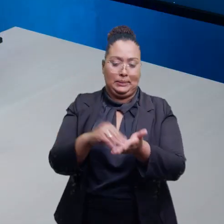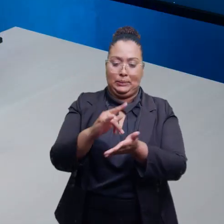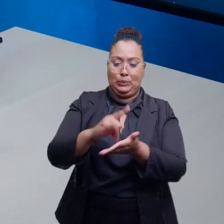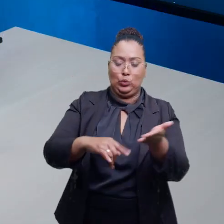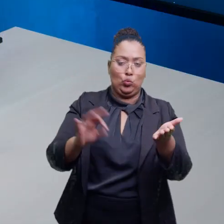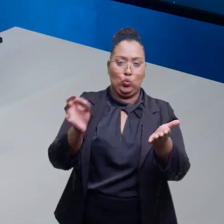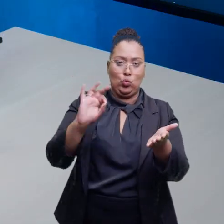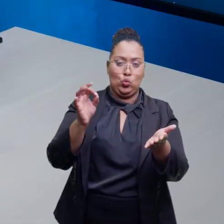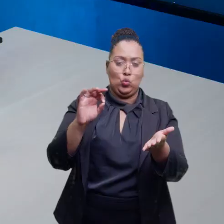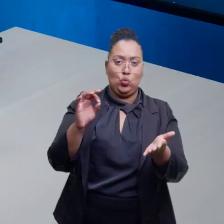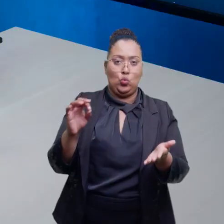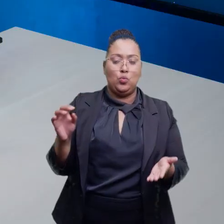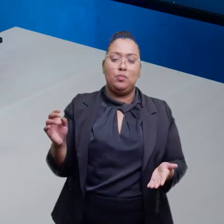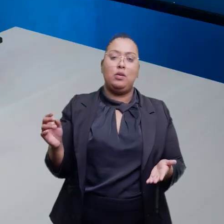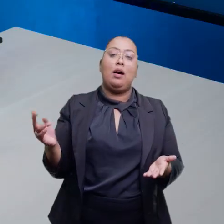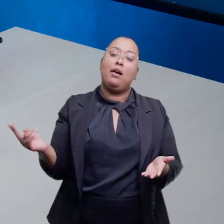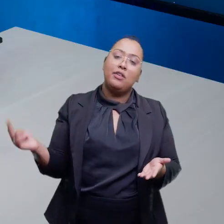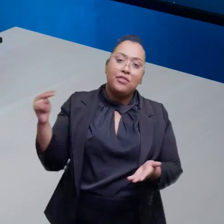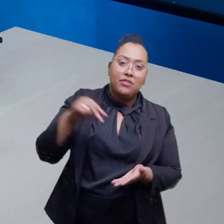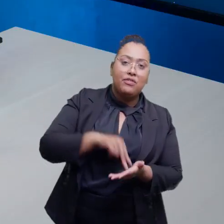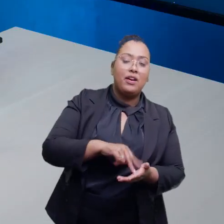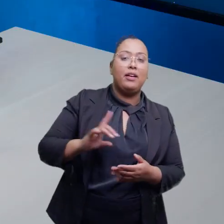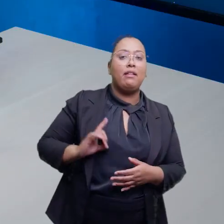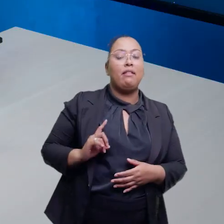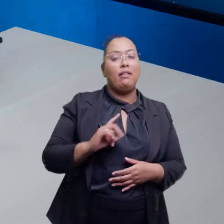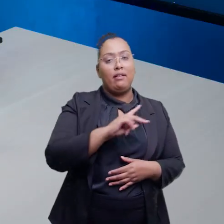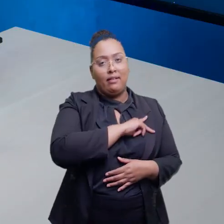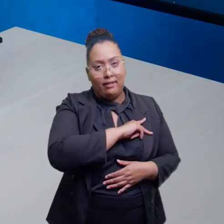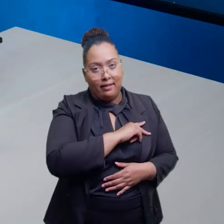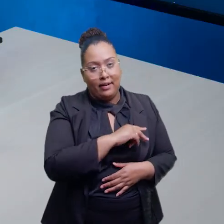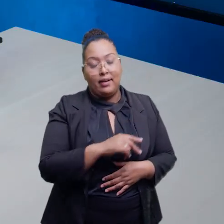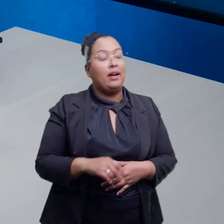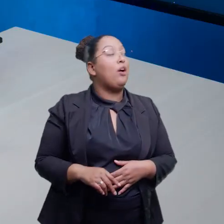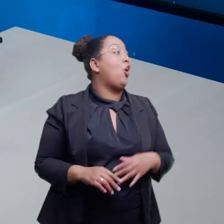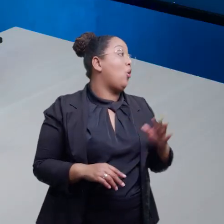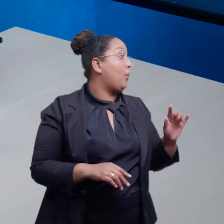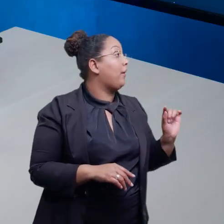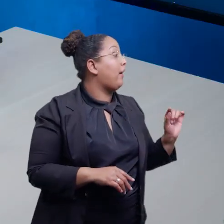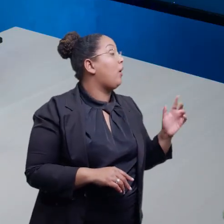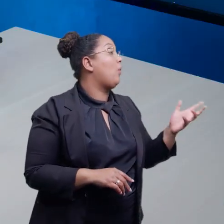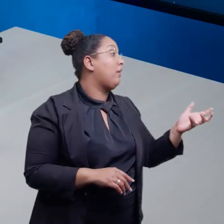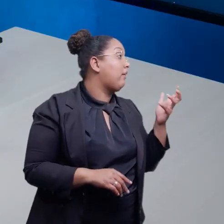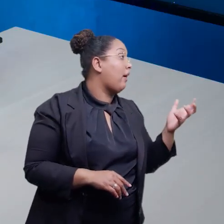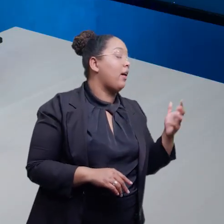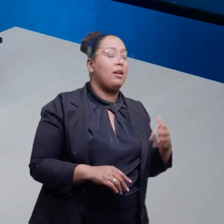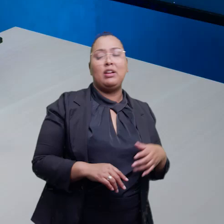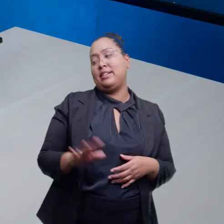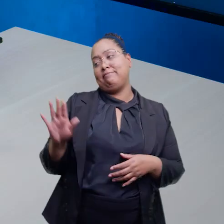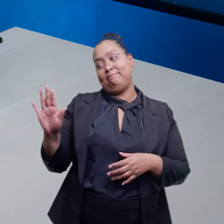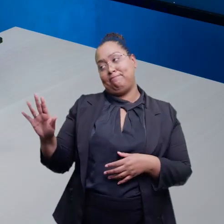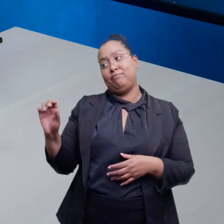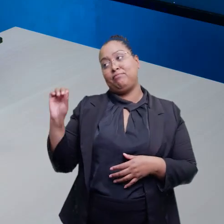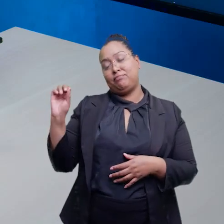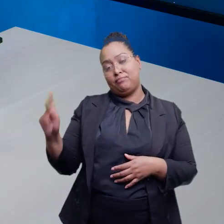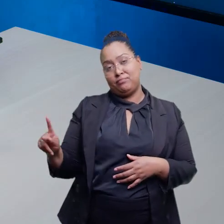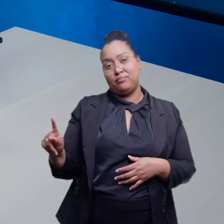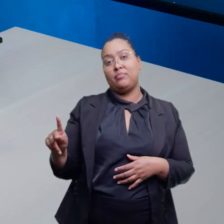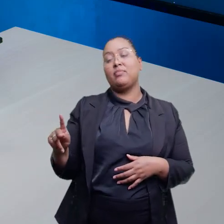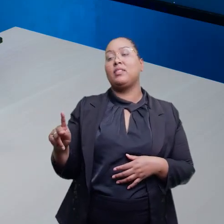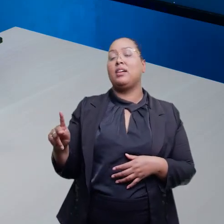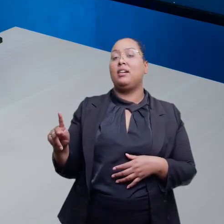registral, né, e busca, por exemplo, a defensoria, e é aquele momento que a gente vai entrar com algum pedido judicial em relação